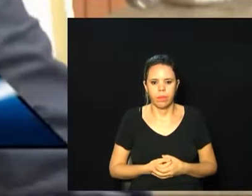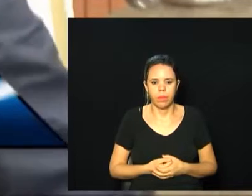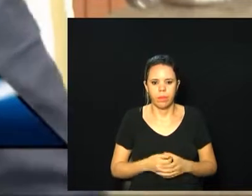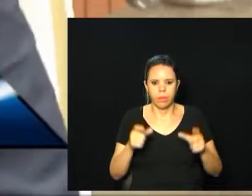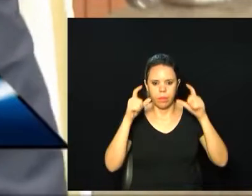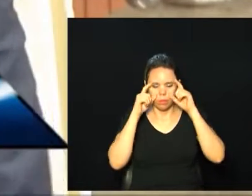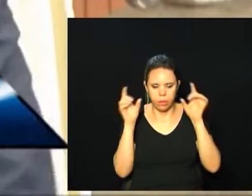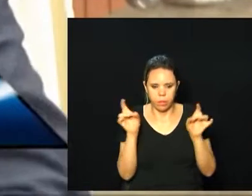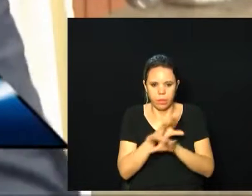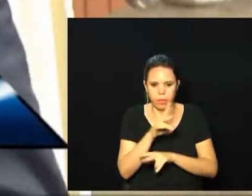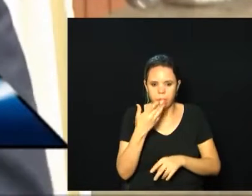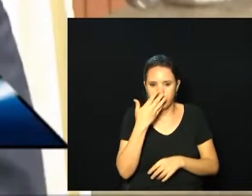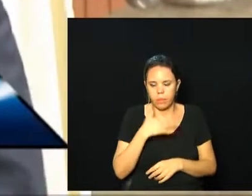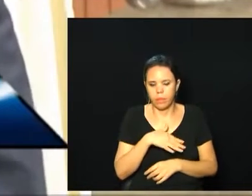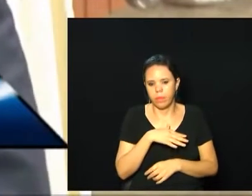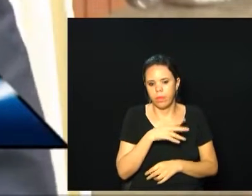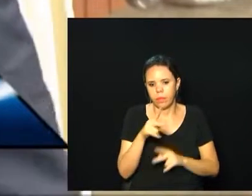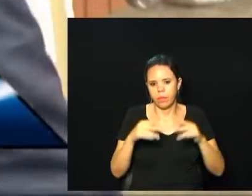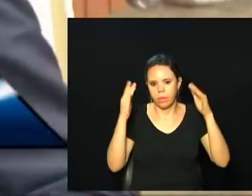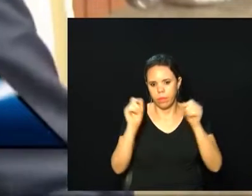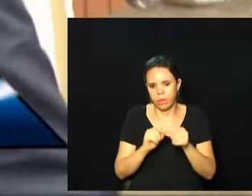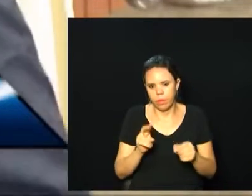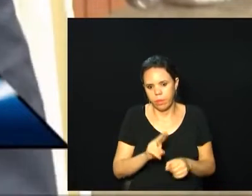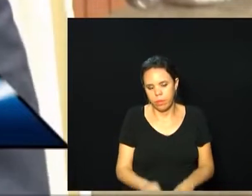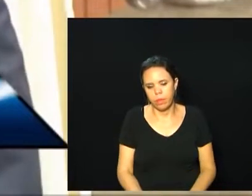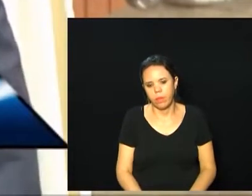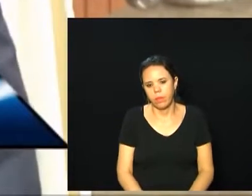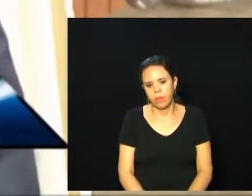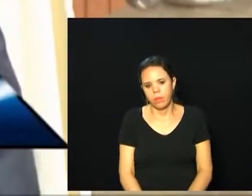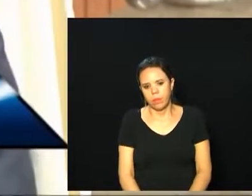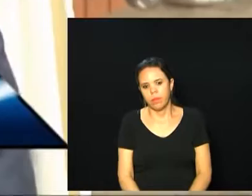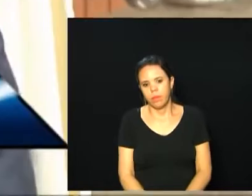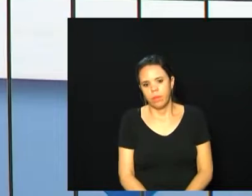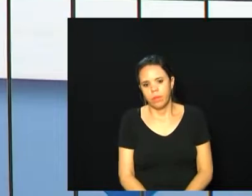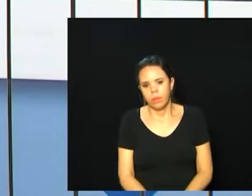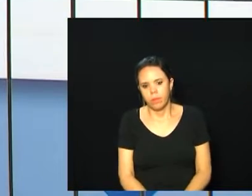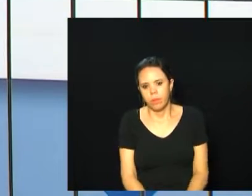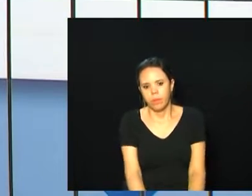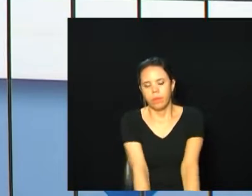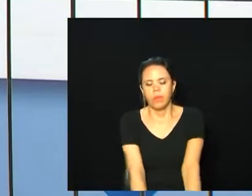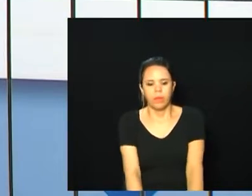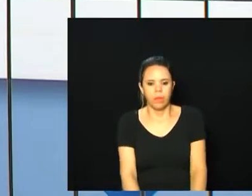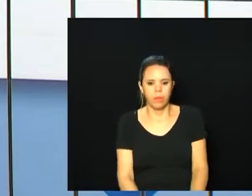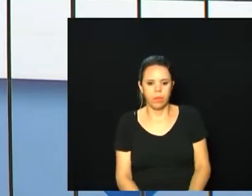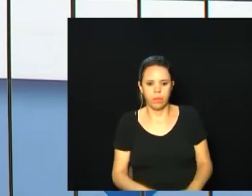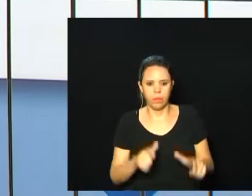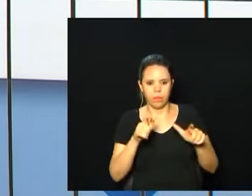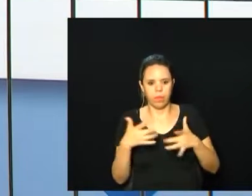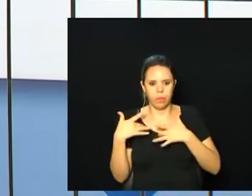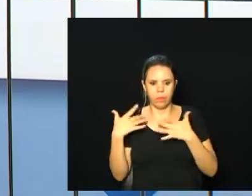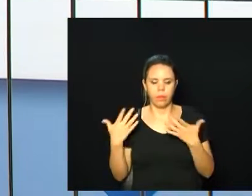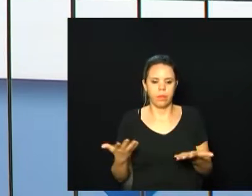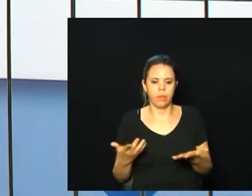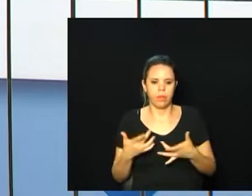óculos pronto para que as crianças ou o adulto pudessem fazer uso desse aparelho visual. O local de doação